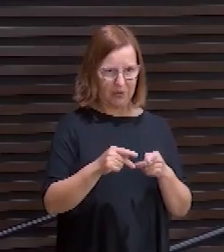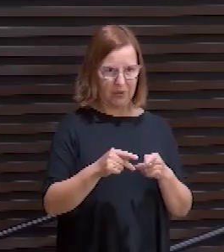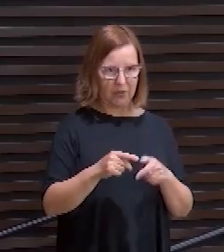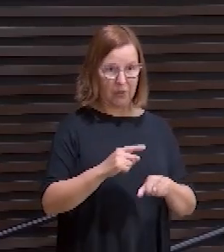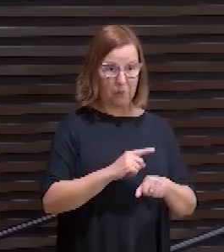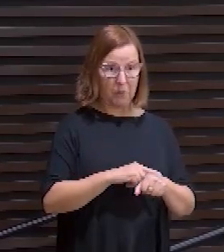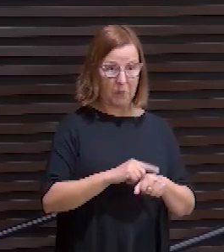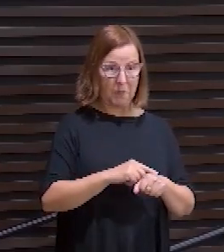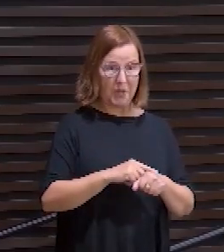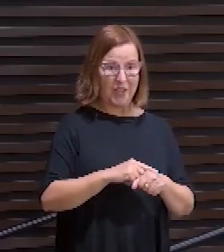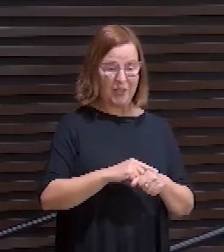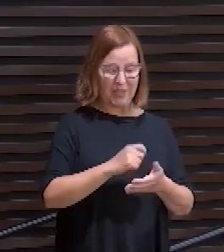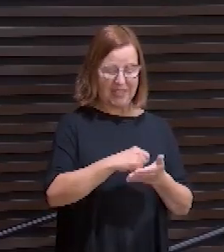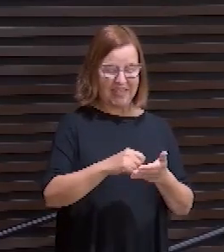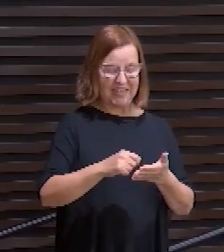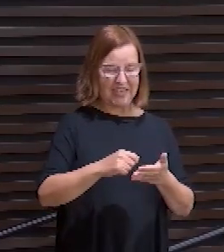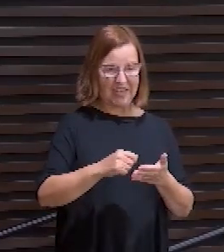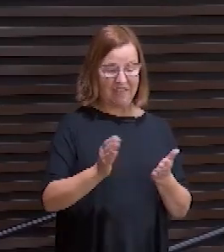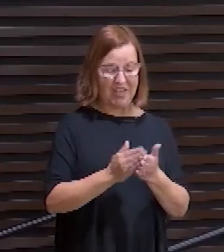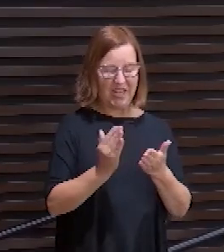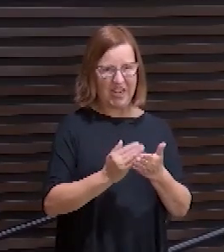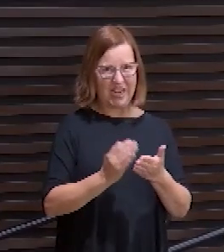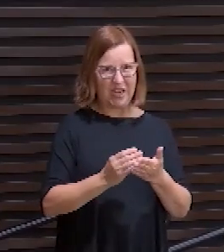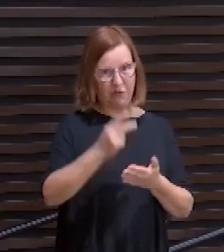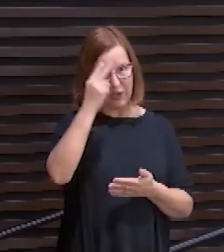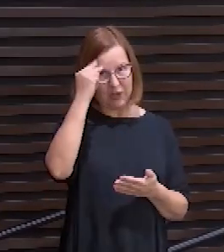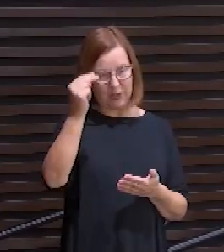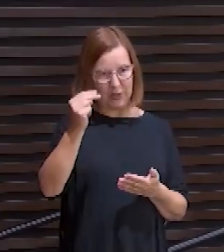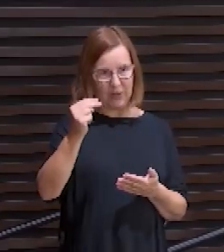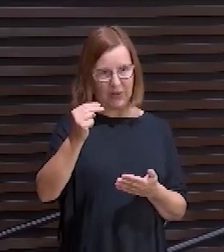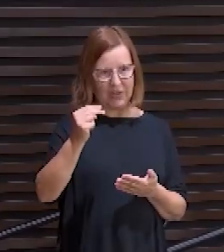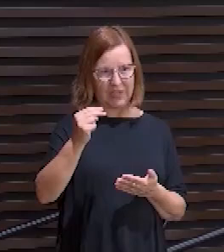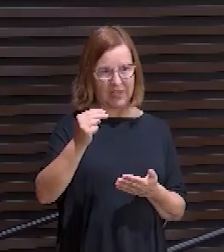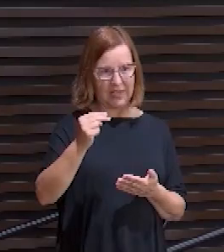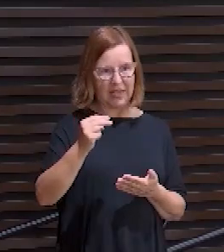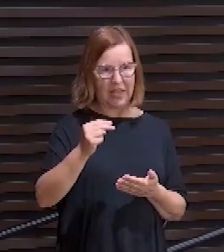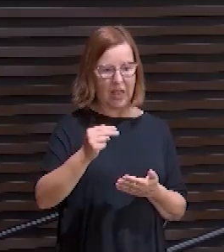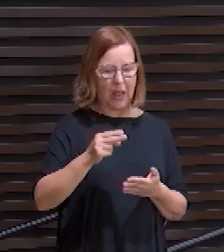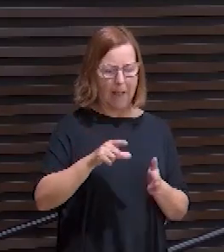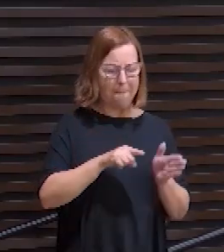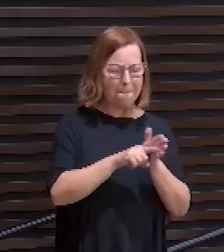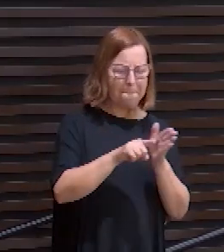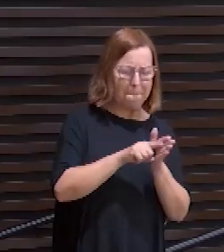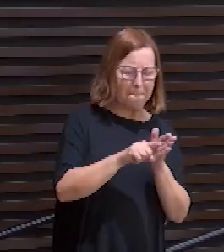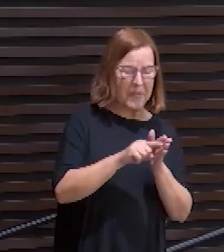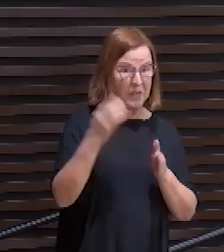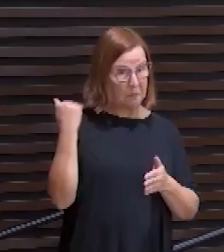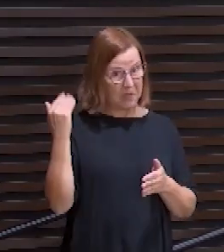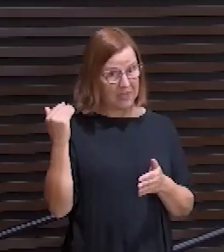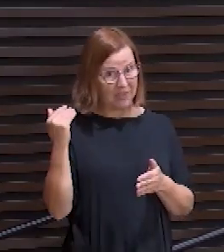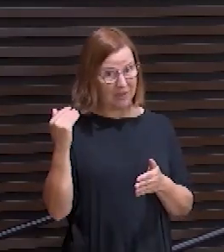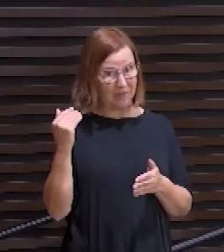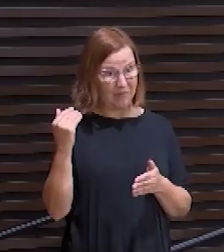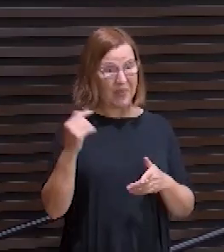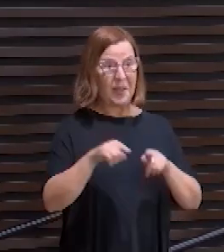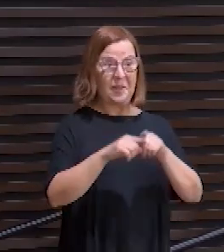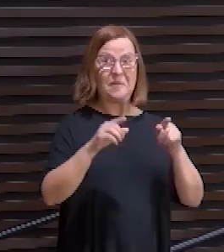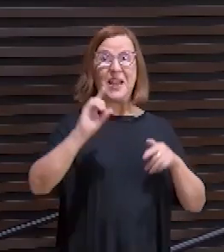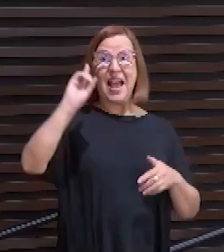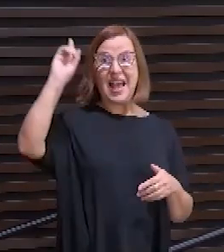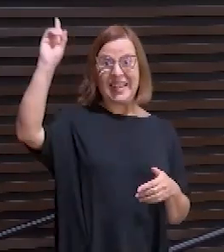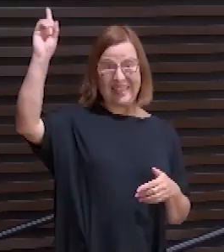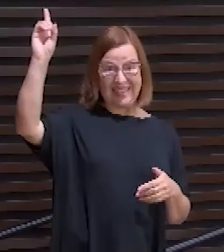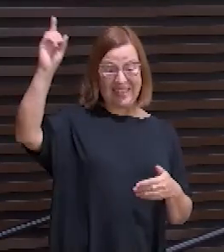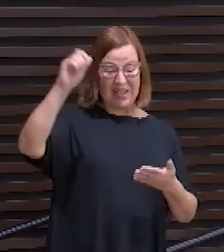o passado, têm a sua interpretação e escrevem sobre o passado. Deus escreve a história